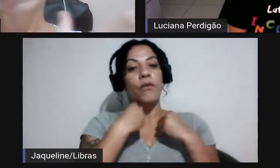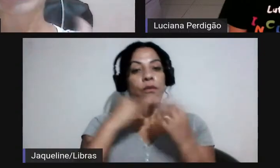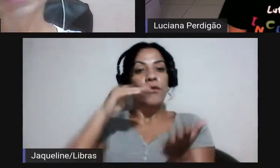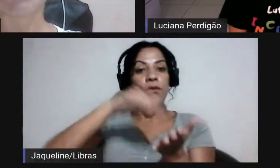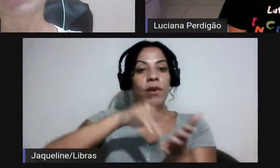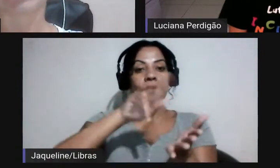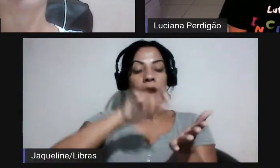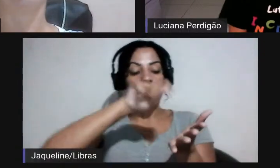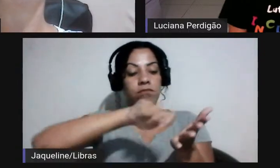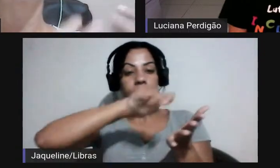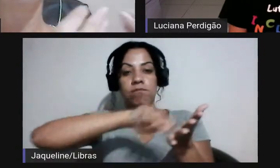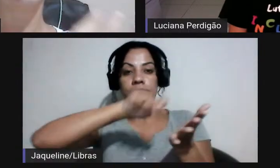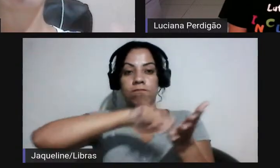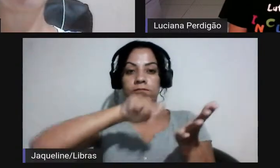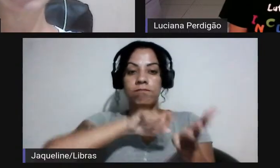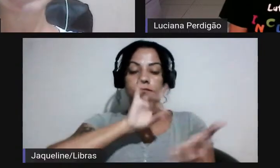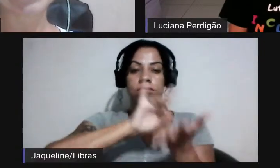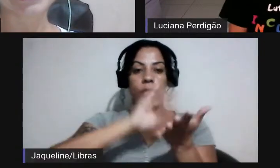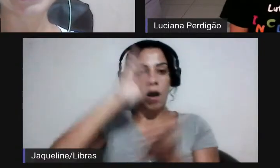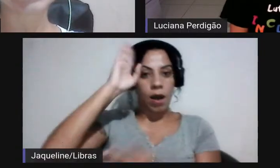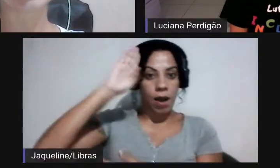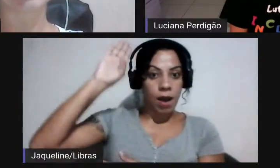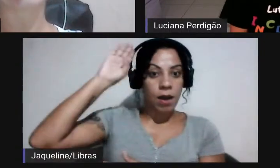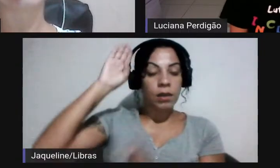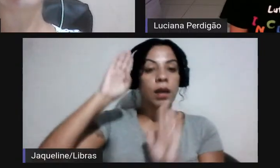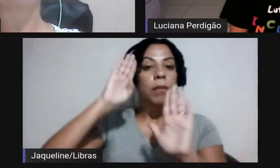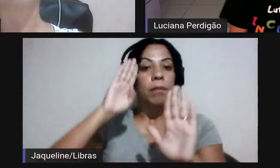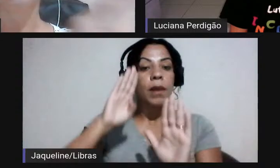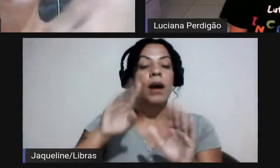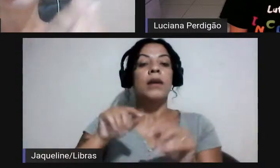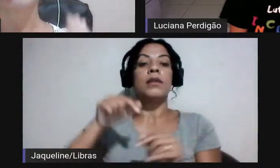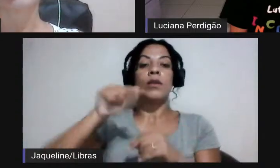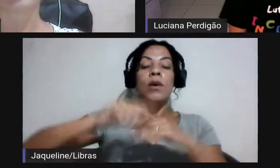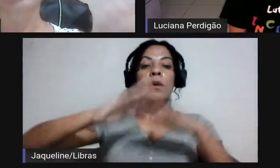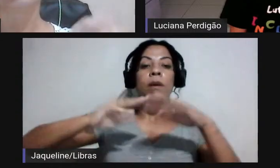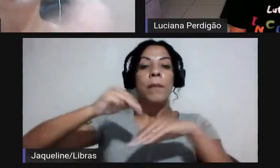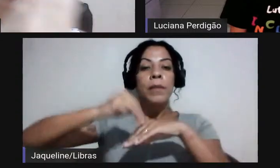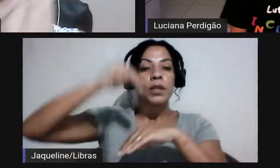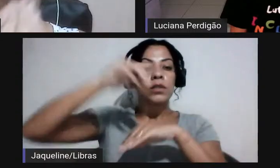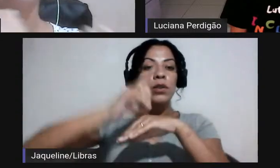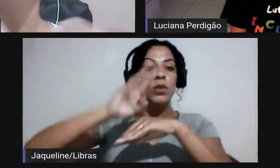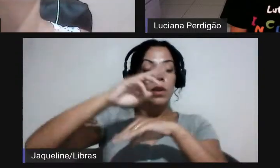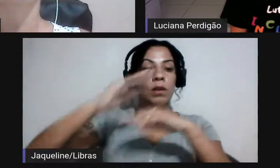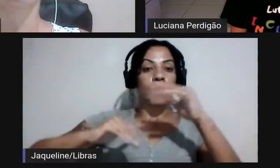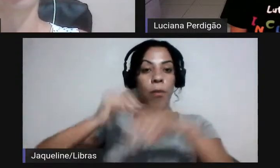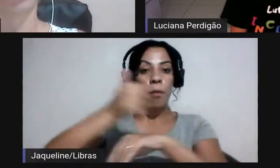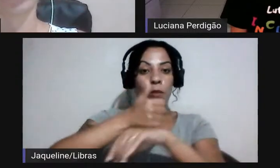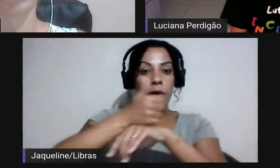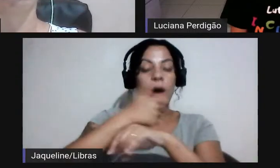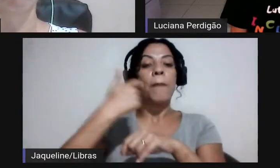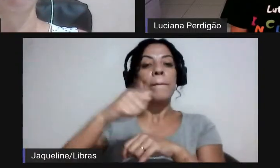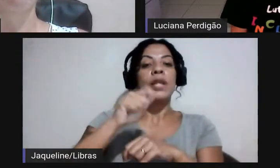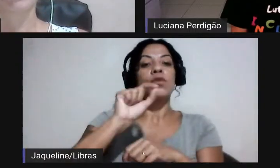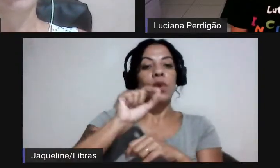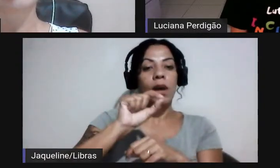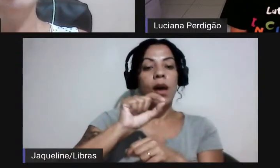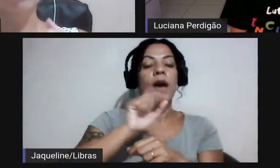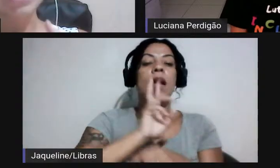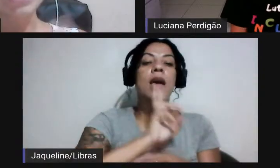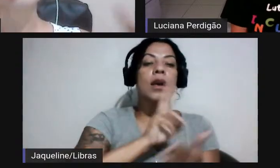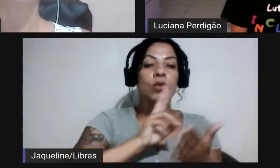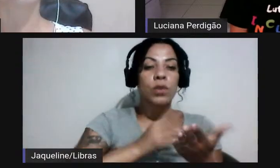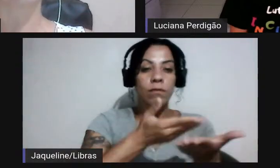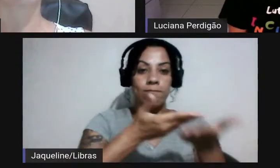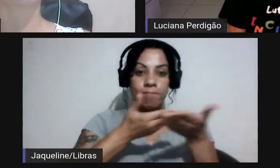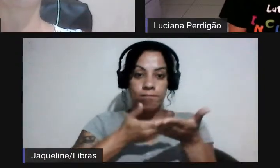escrita acadêmica, você também precisa traduzir esses resultados num produto, né?